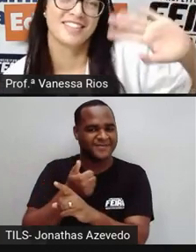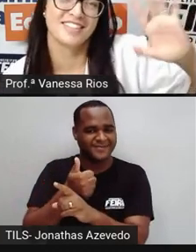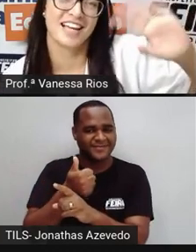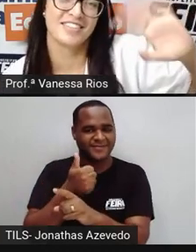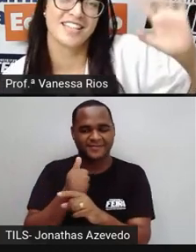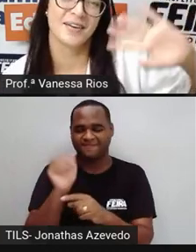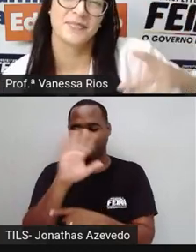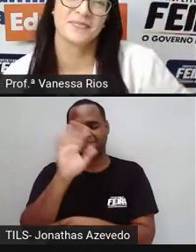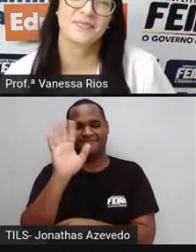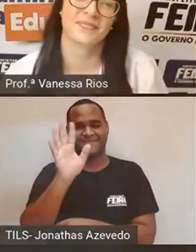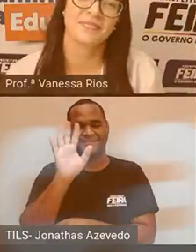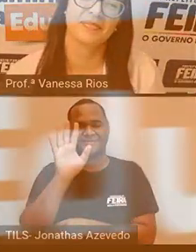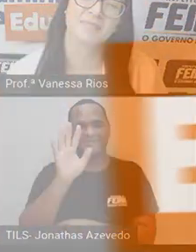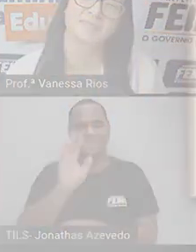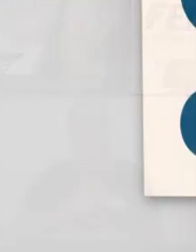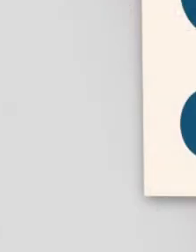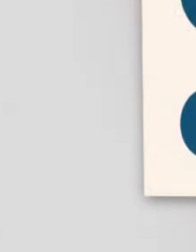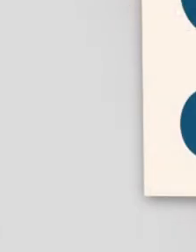Tchau, tchau.